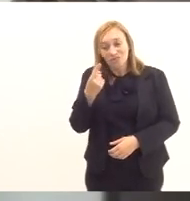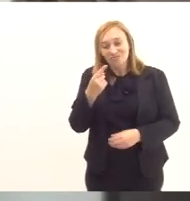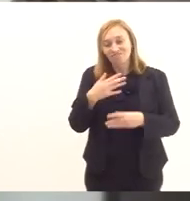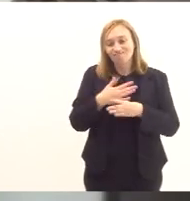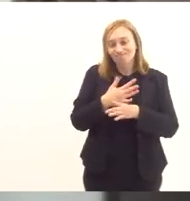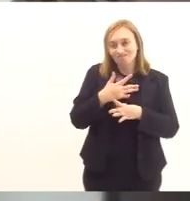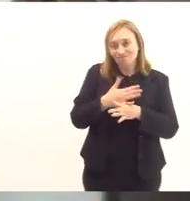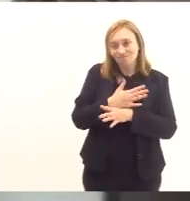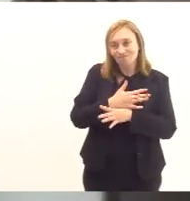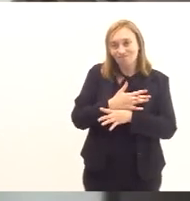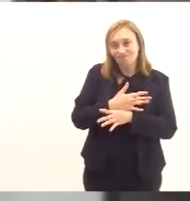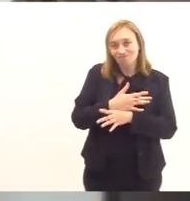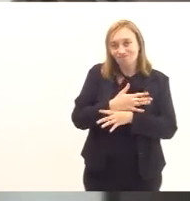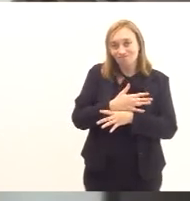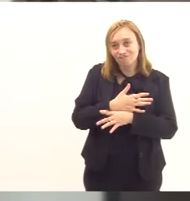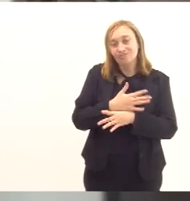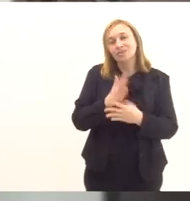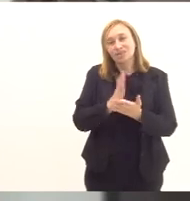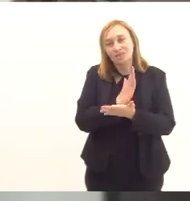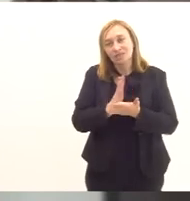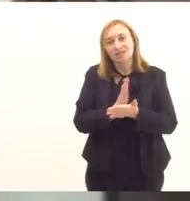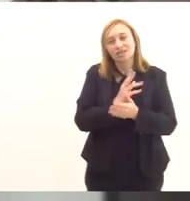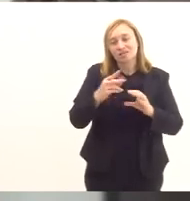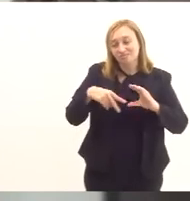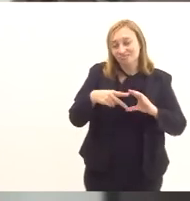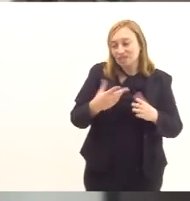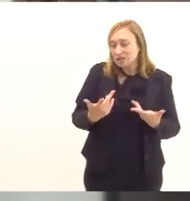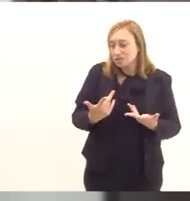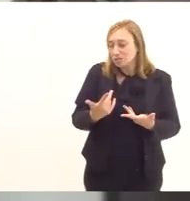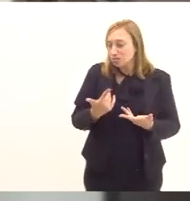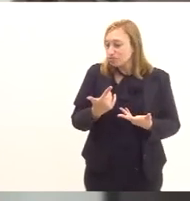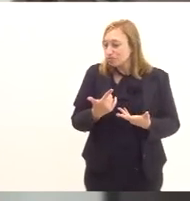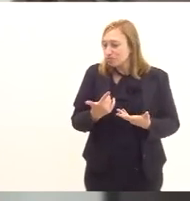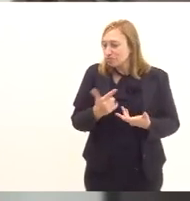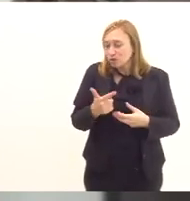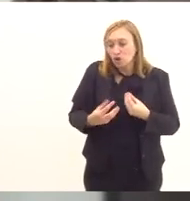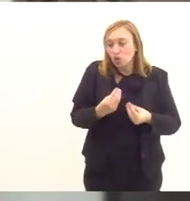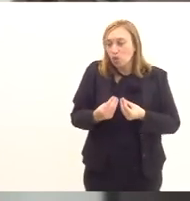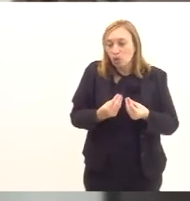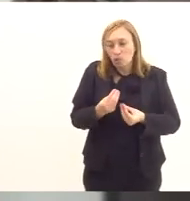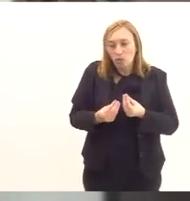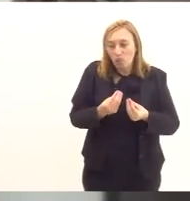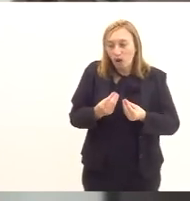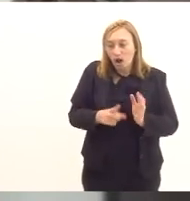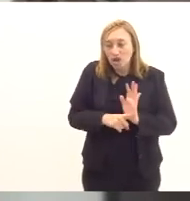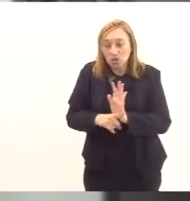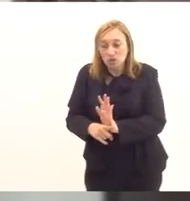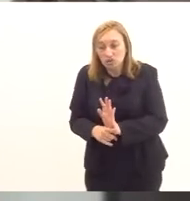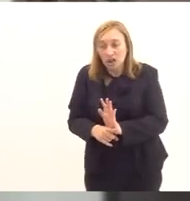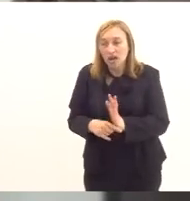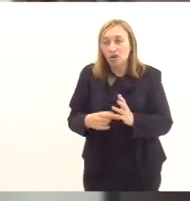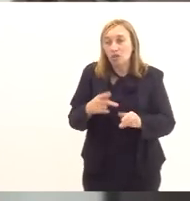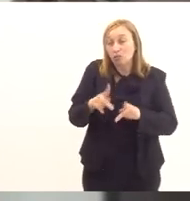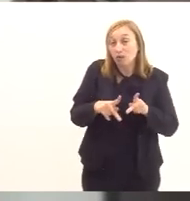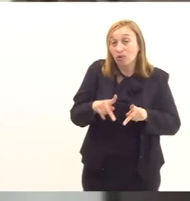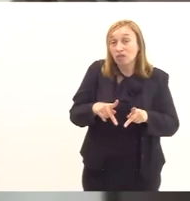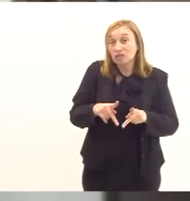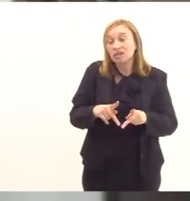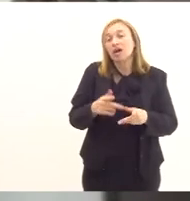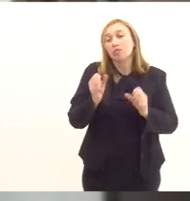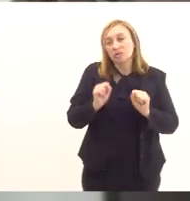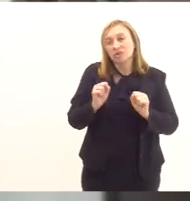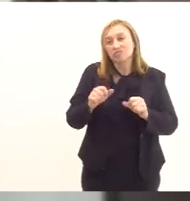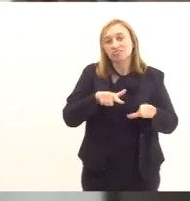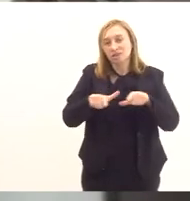cidade e por vezes a câmera também fica sem instrumentos para poder fazer valer a vontade popular é a gente